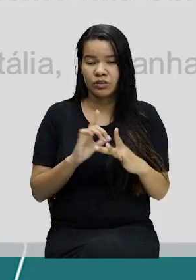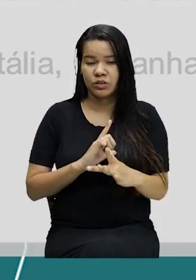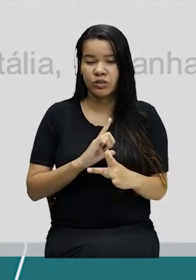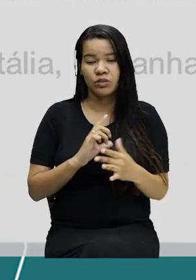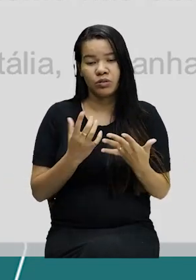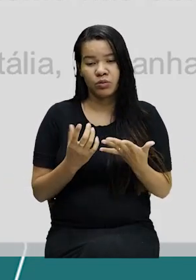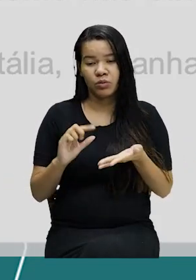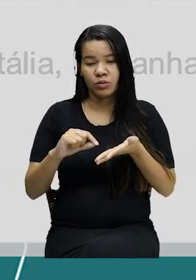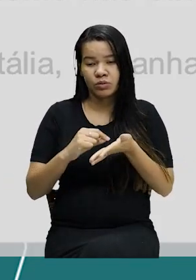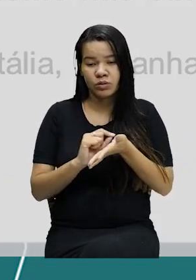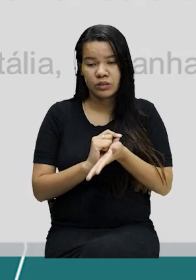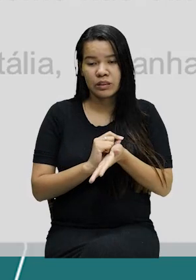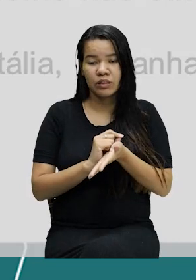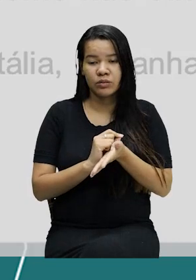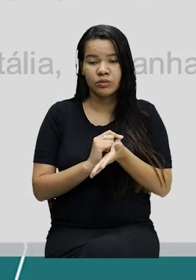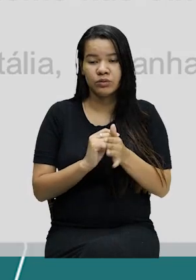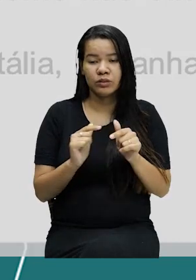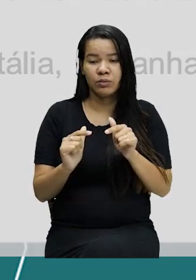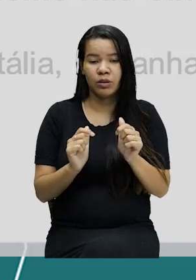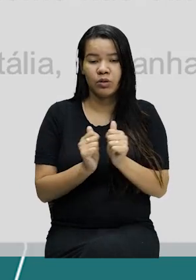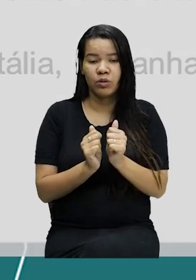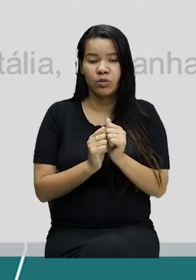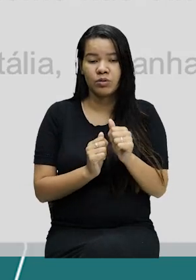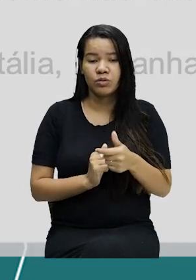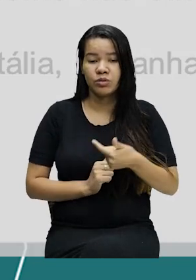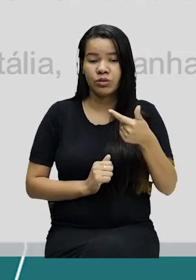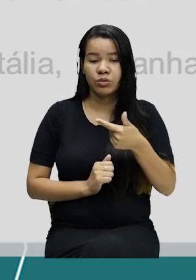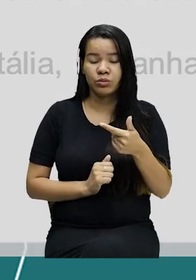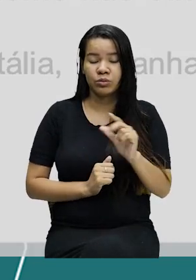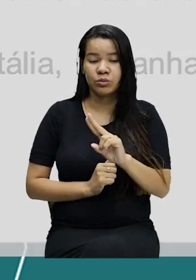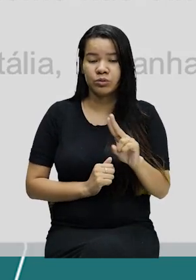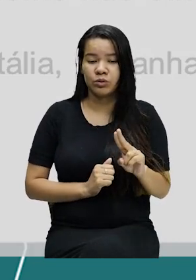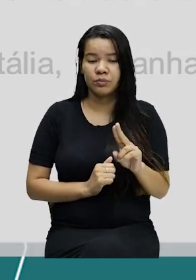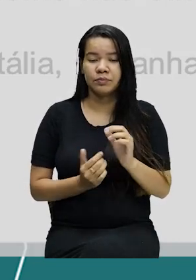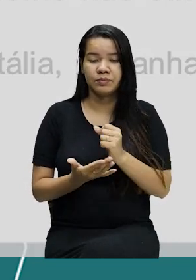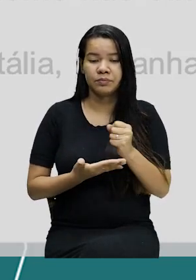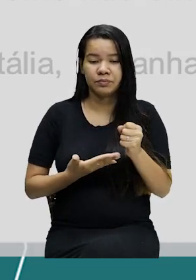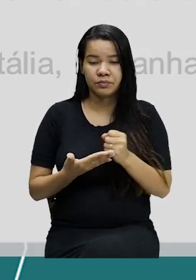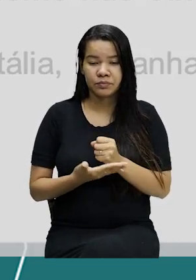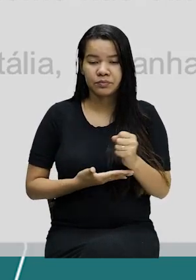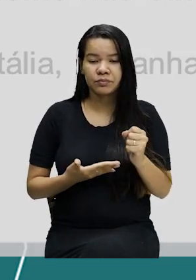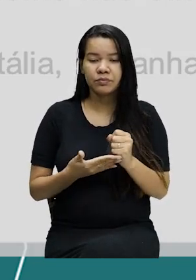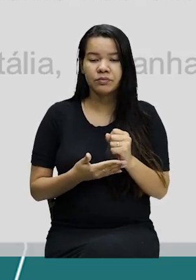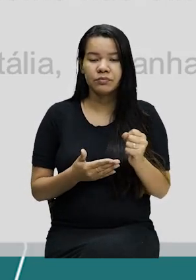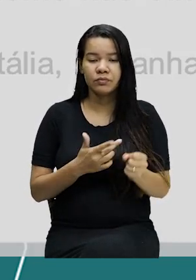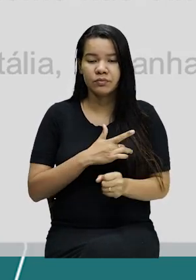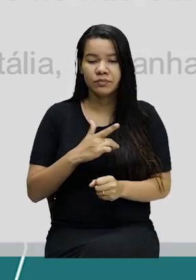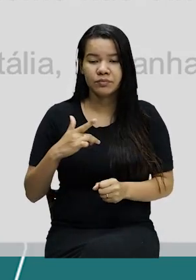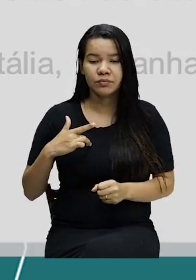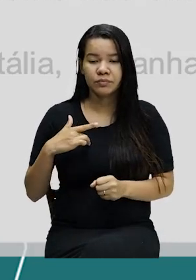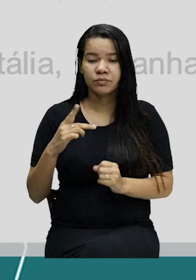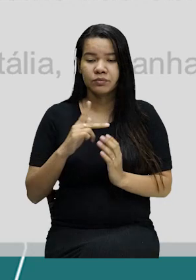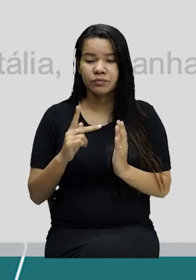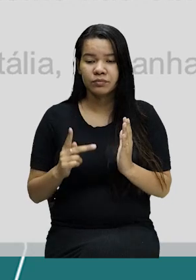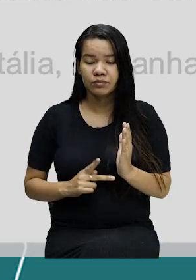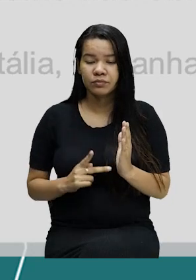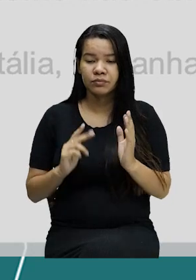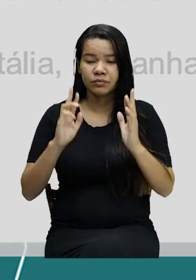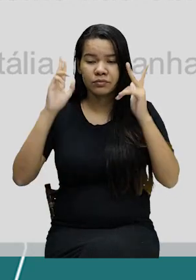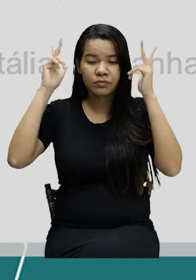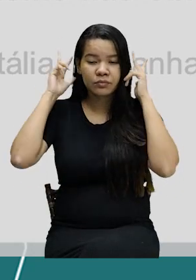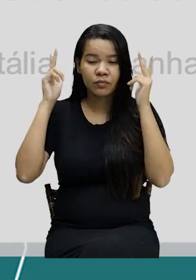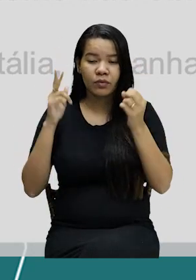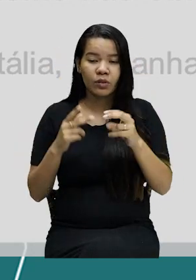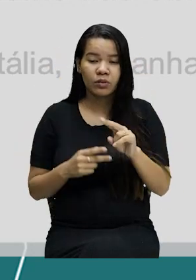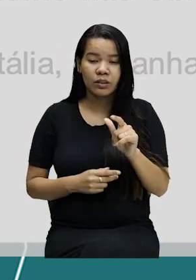seus trabalhos com pseudônimos, baseado nos nomes de pastores da poesia grega ou latina. Isso explica a presença da